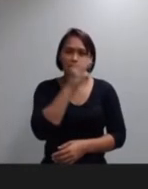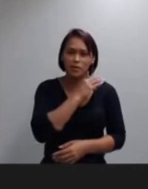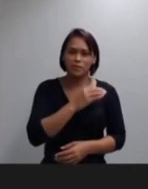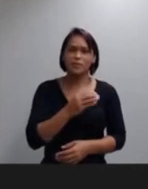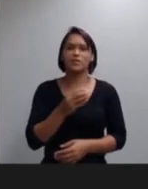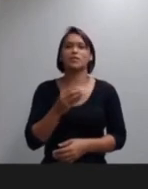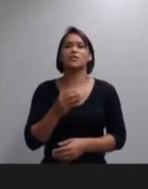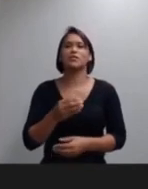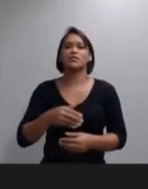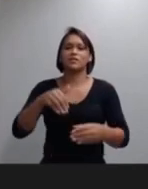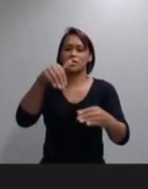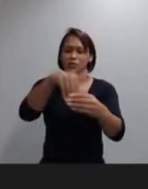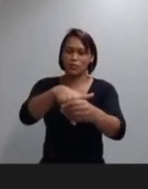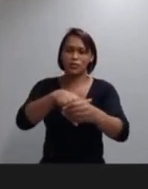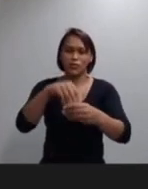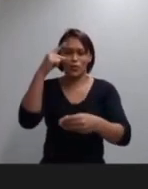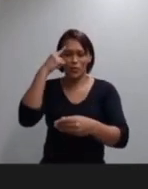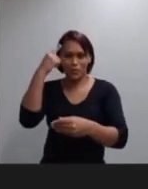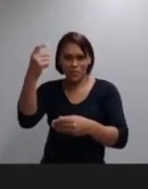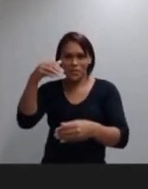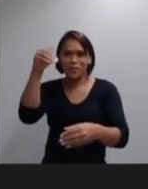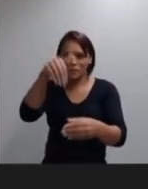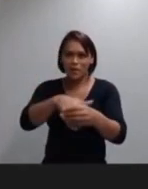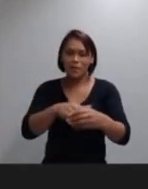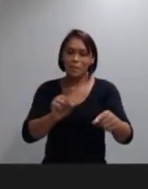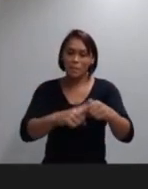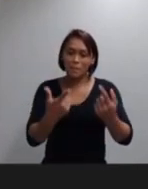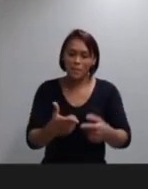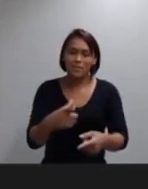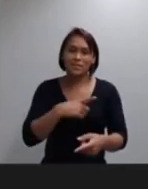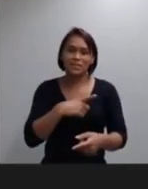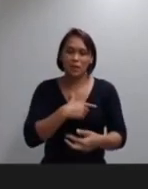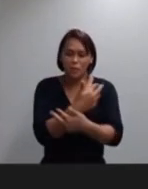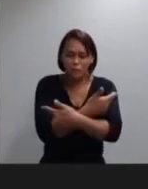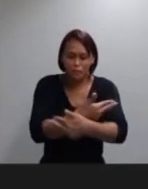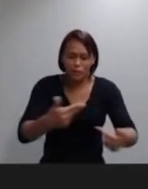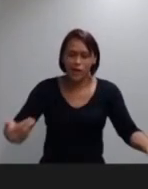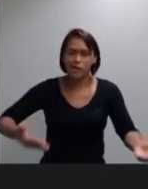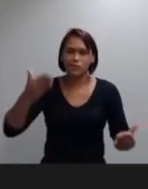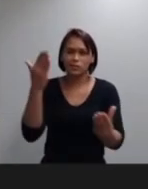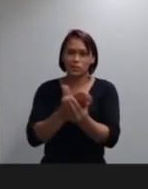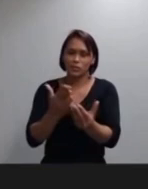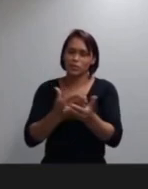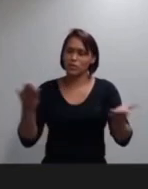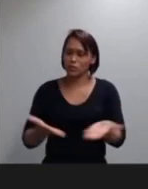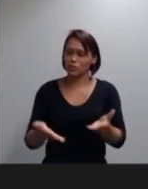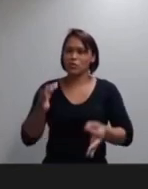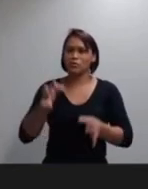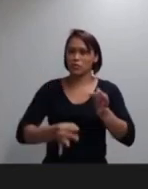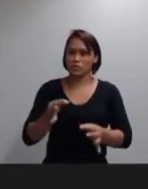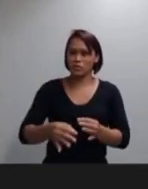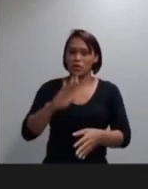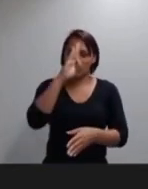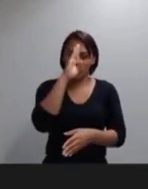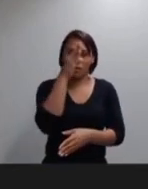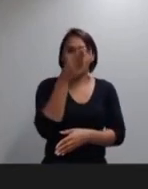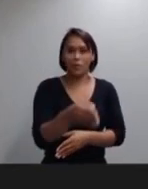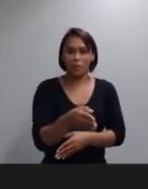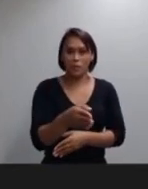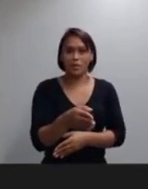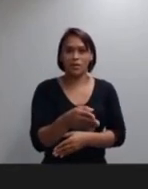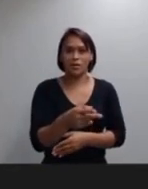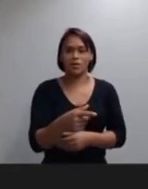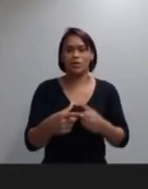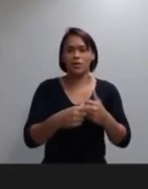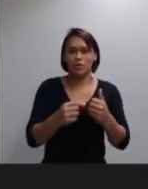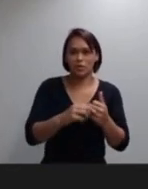relator da ação this e a prerrogativa de porte de arma concedido aos magistrados não os exime da obrigação de fazer o registro